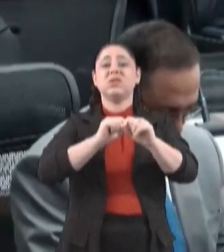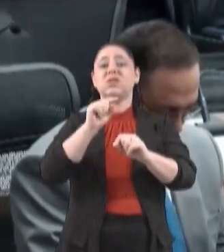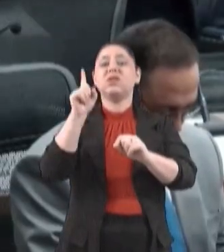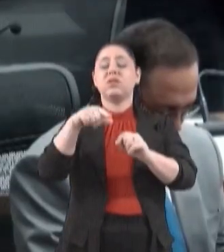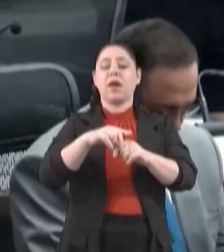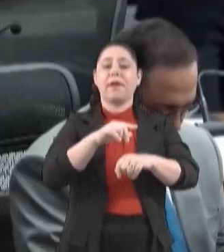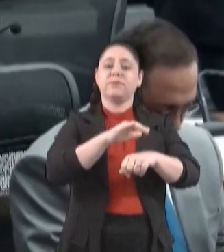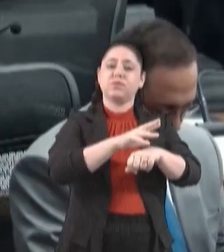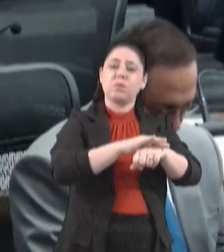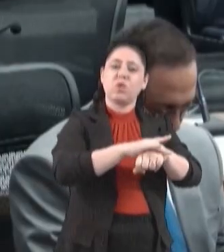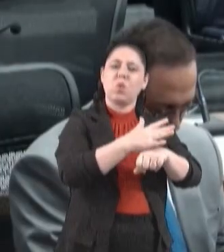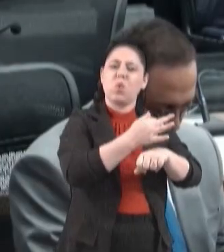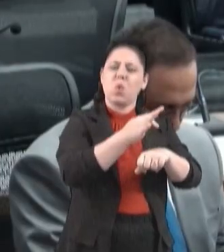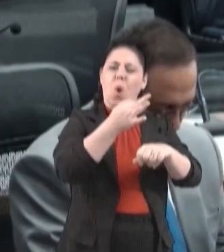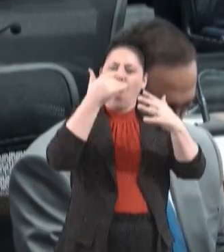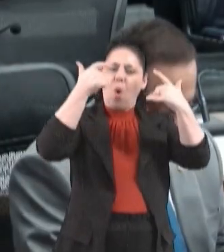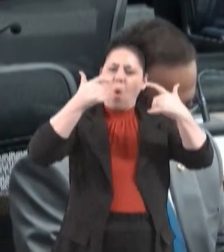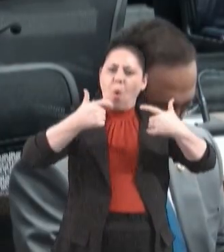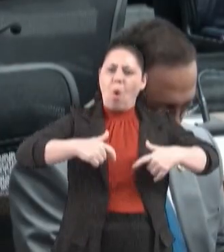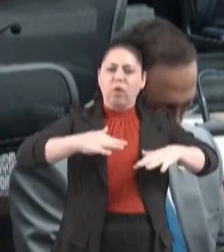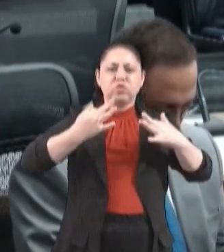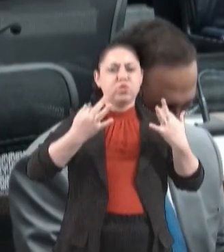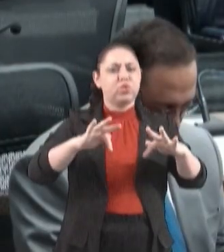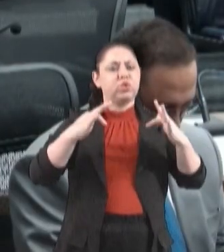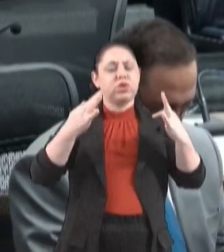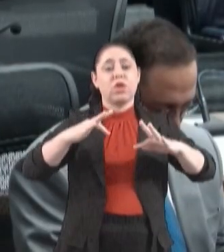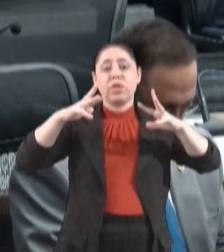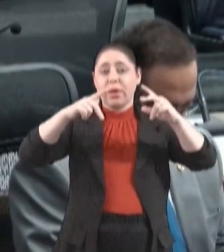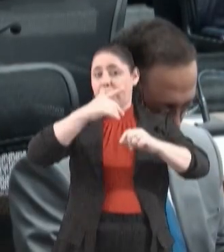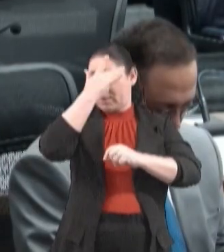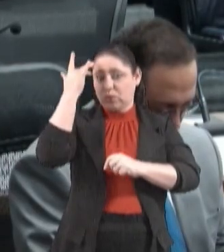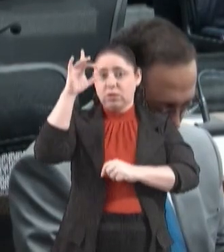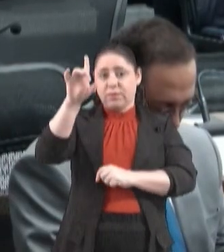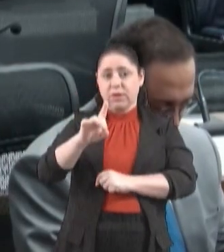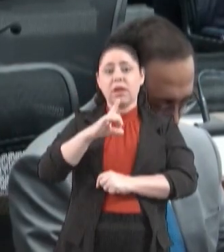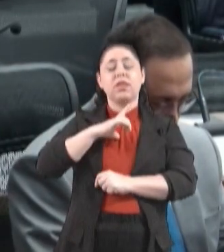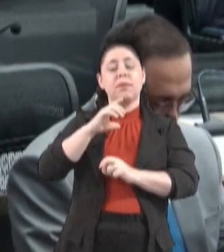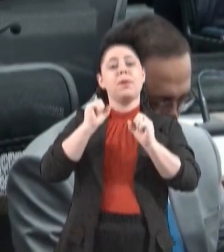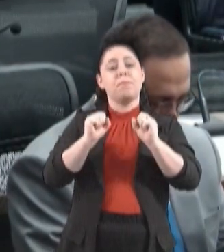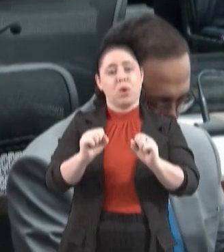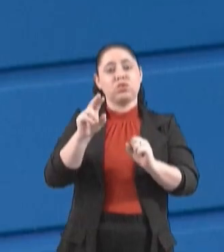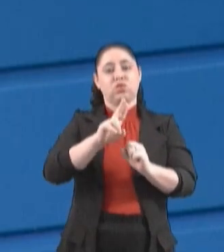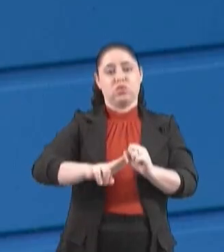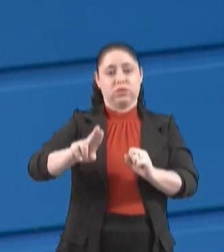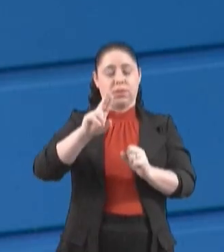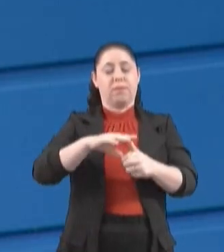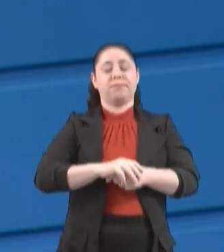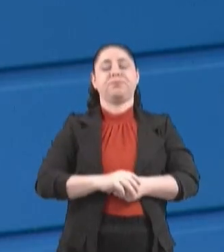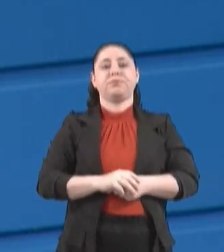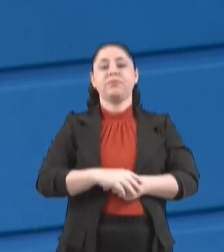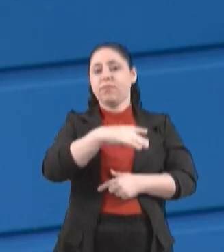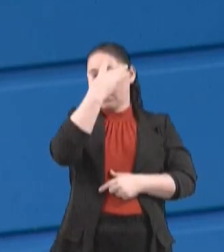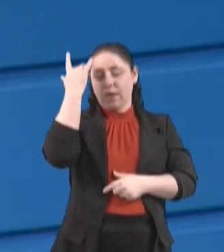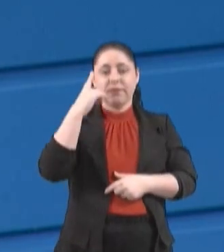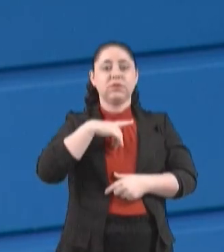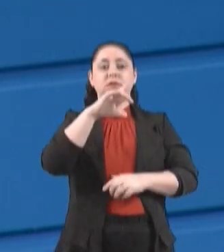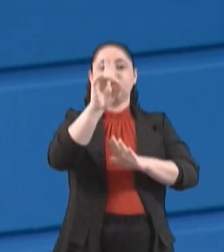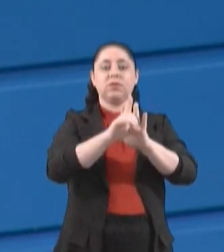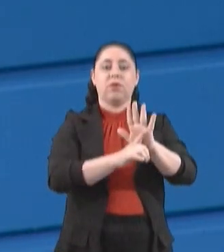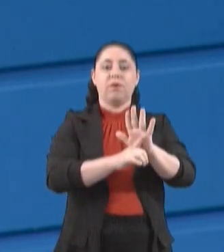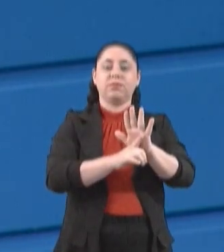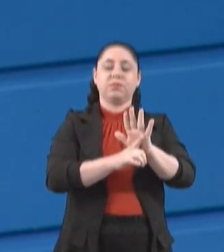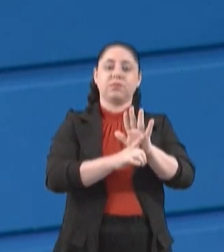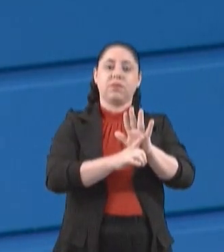destinadas a idosos, gestantes e pessoas com deficiência em todo o Mato Grosso do Sul. As pessoas com fibromialgia terão